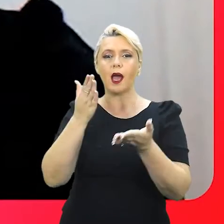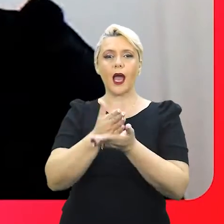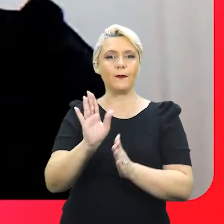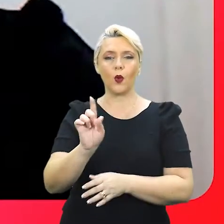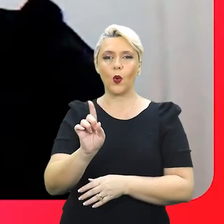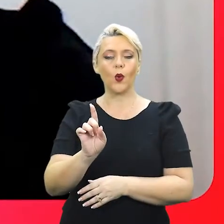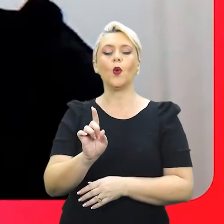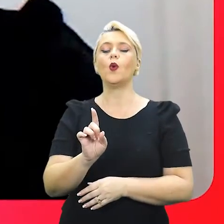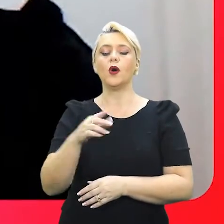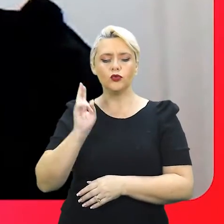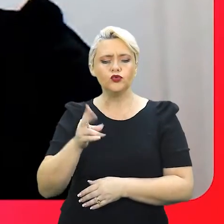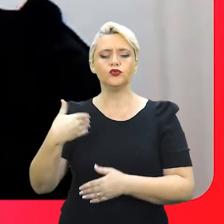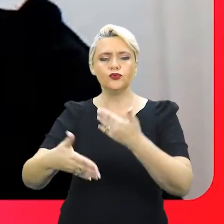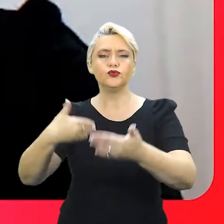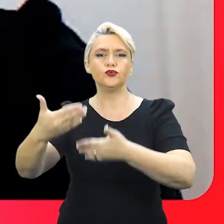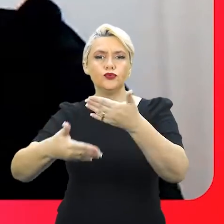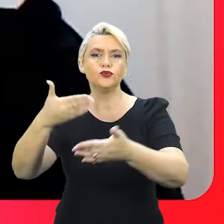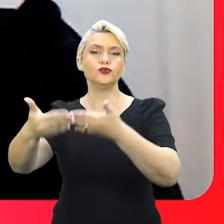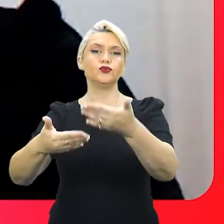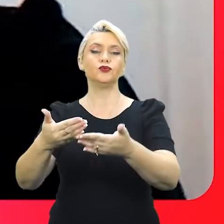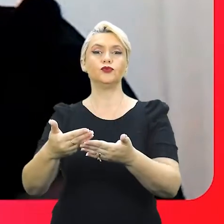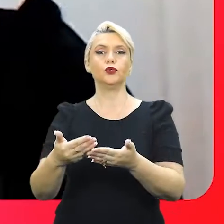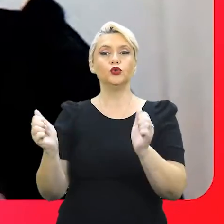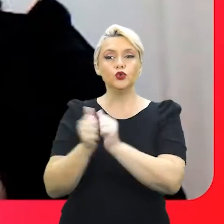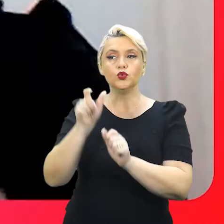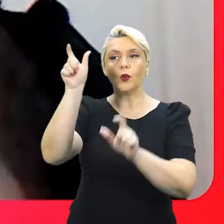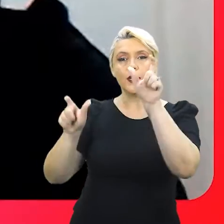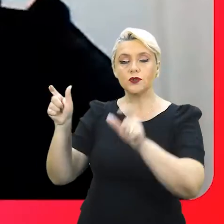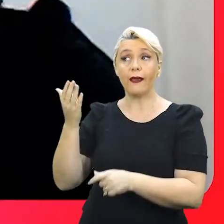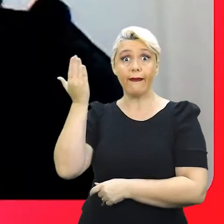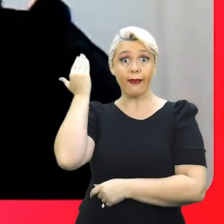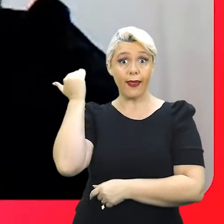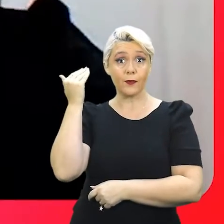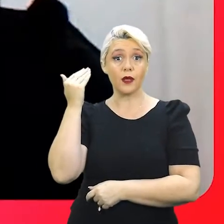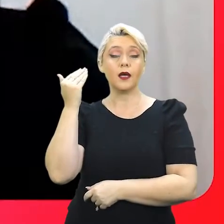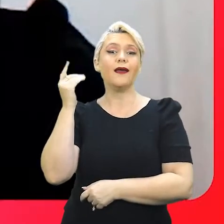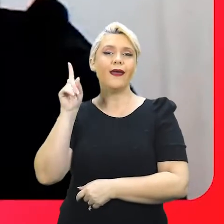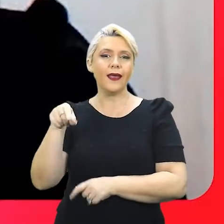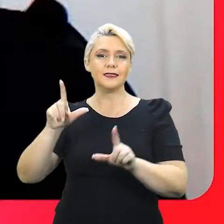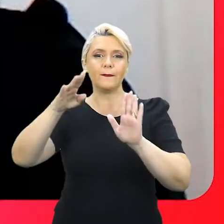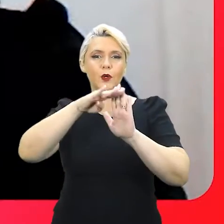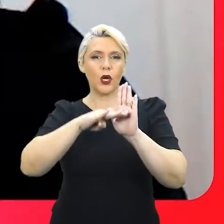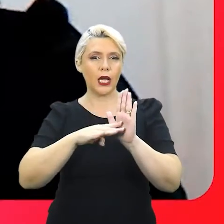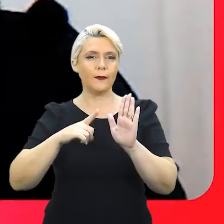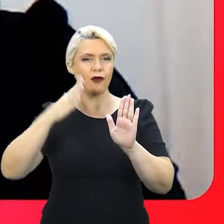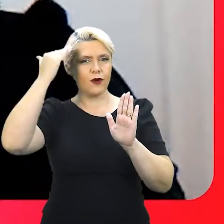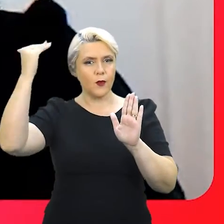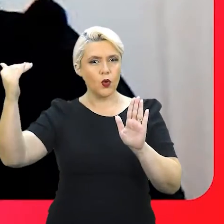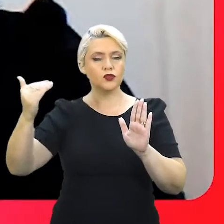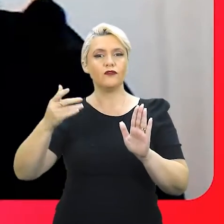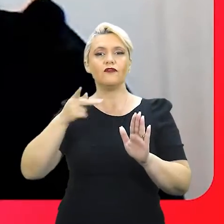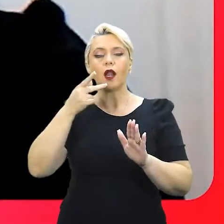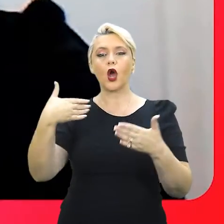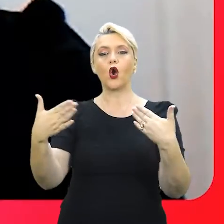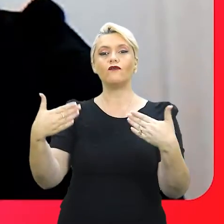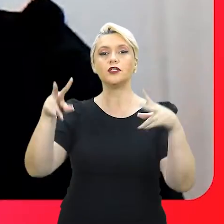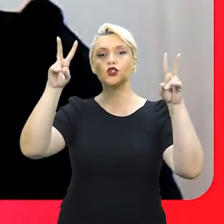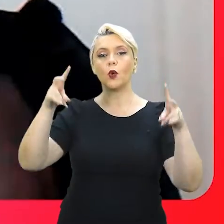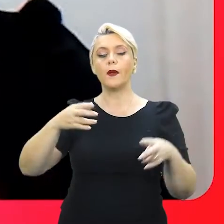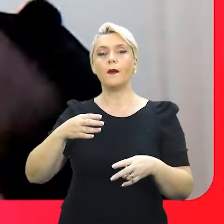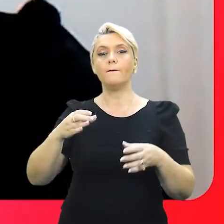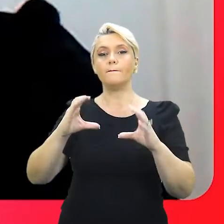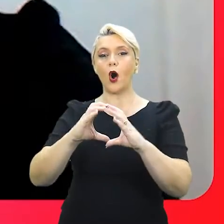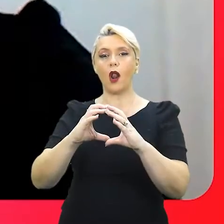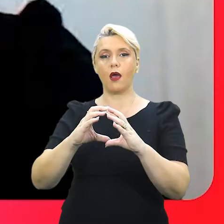com Olavo Leite Cafunga Bastos. Na época, era histórico este programa chamado Papo de Bola Meio-Dia, Antônio, porque Sim.